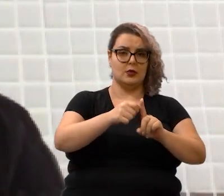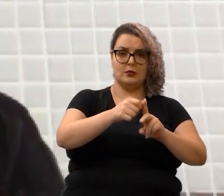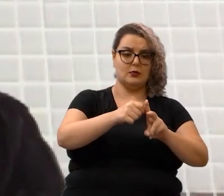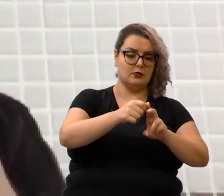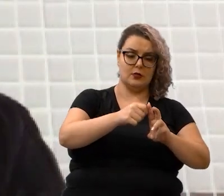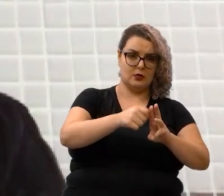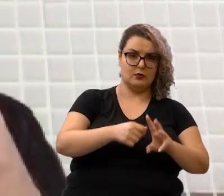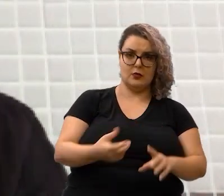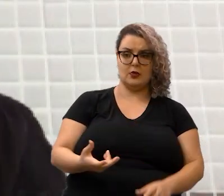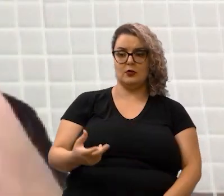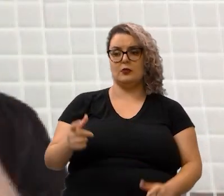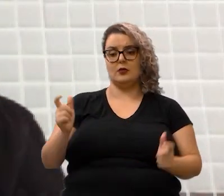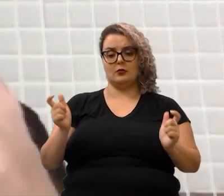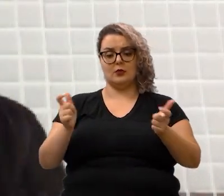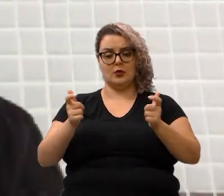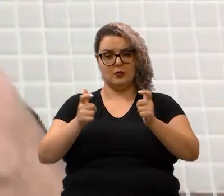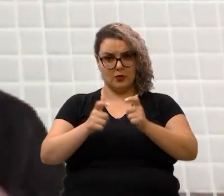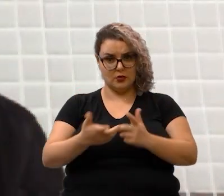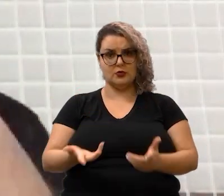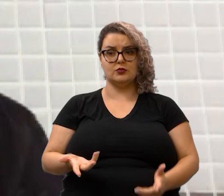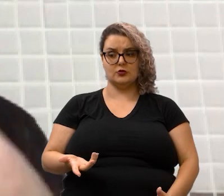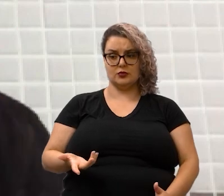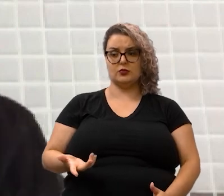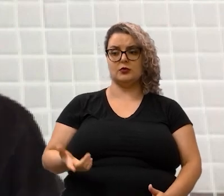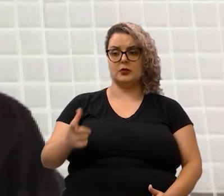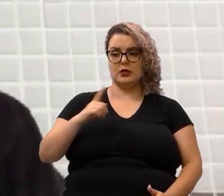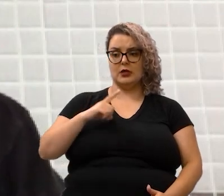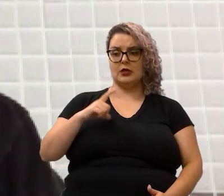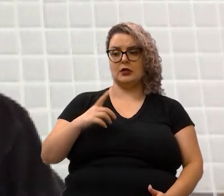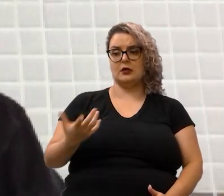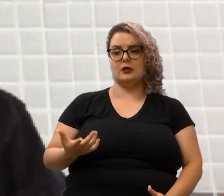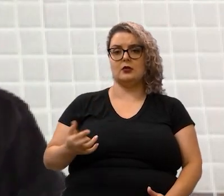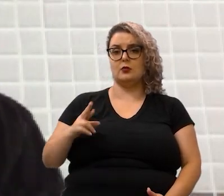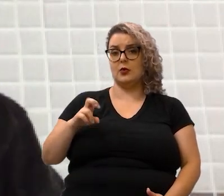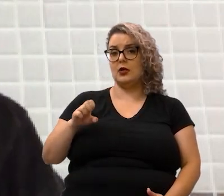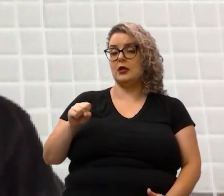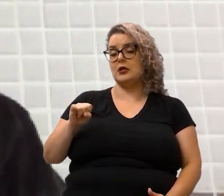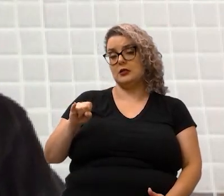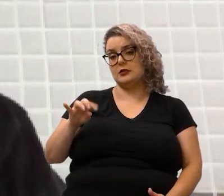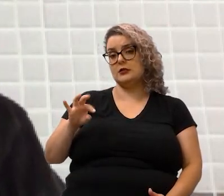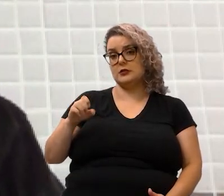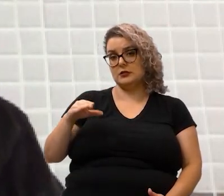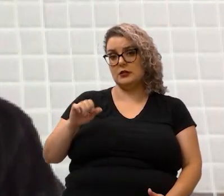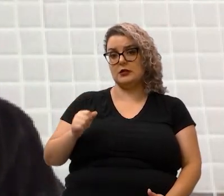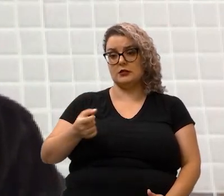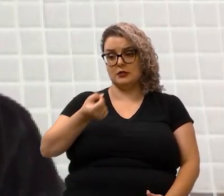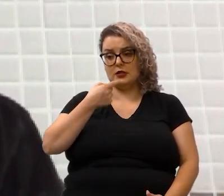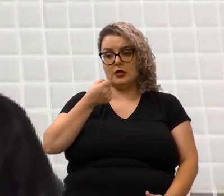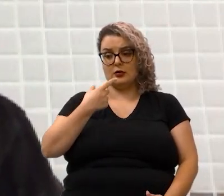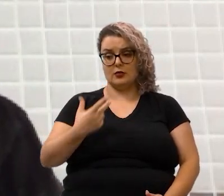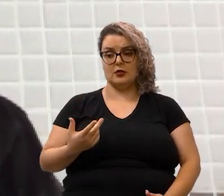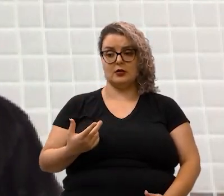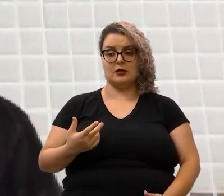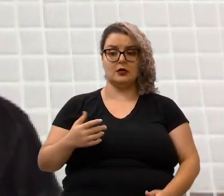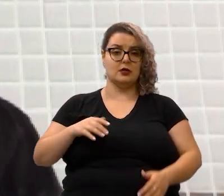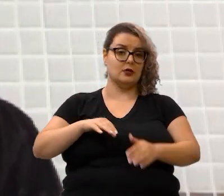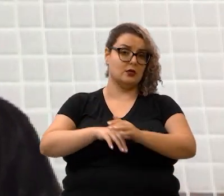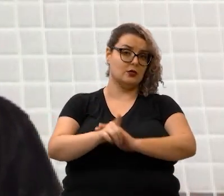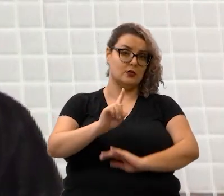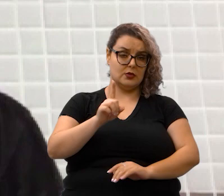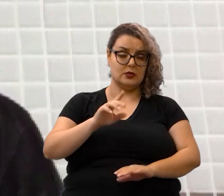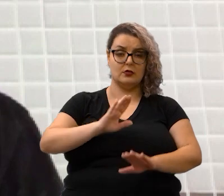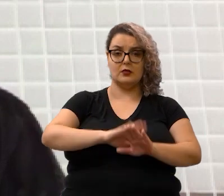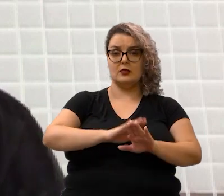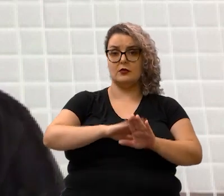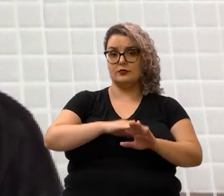mês, porque o efeito vai cada vez mais. Você tem como é que chama? Uma resistência, né? O medicamento ele costuma não fazer mais